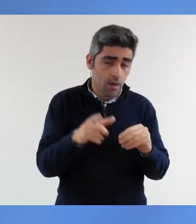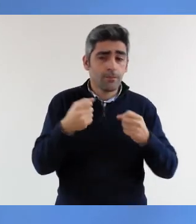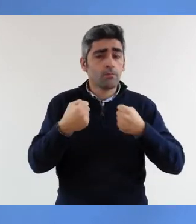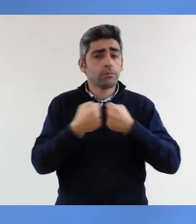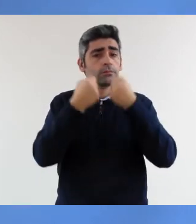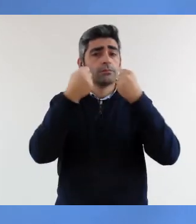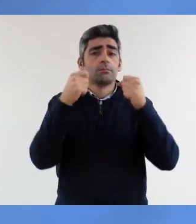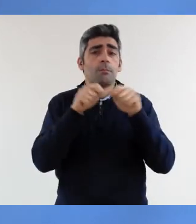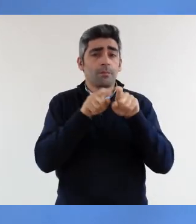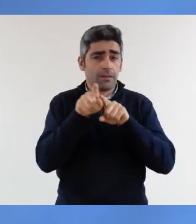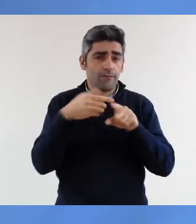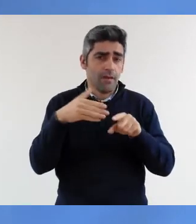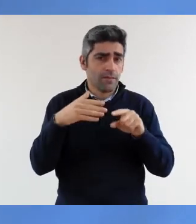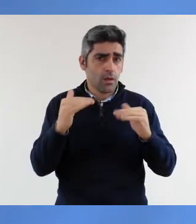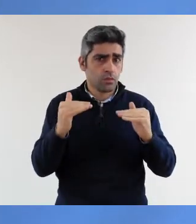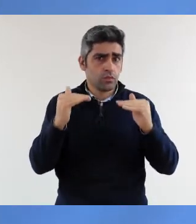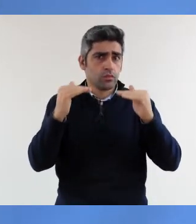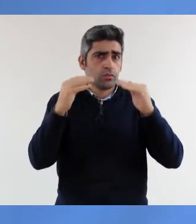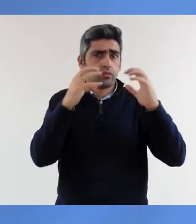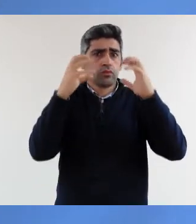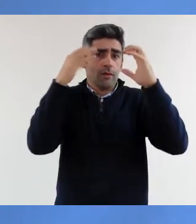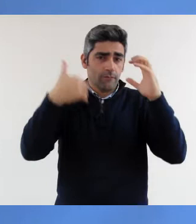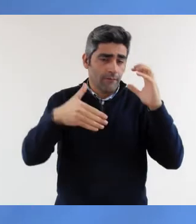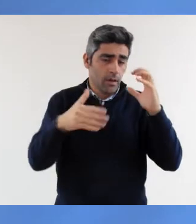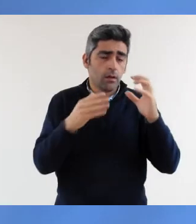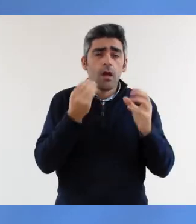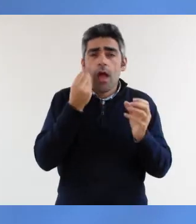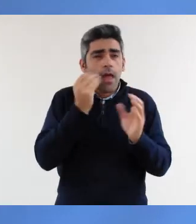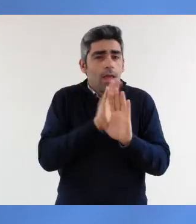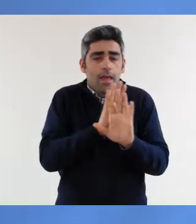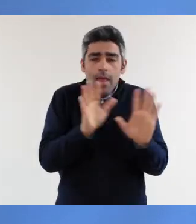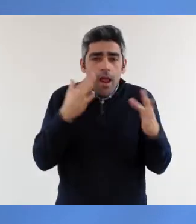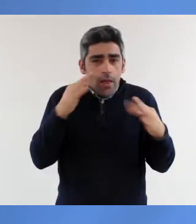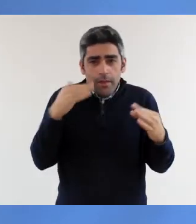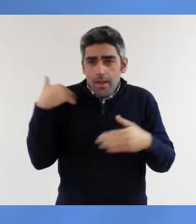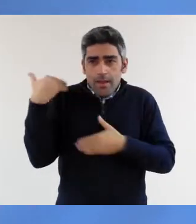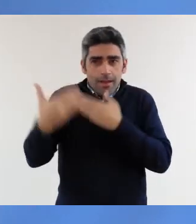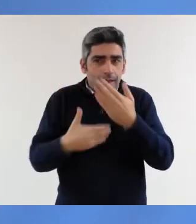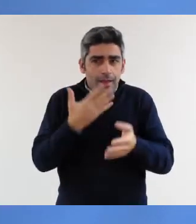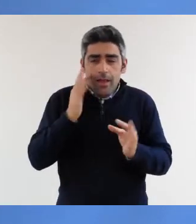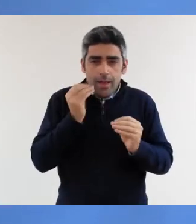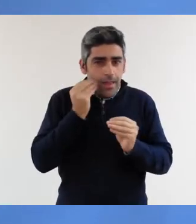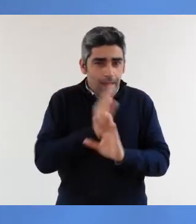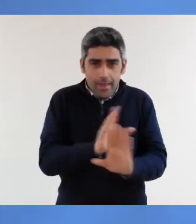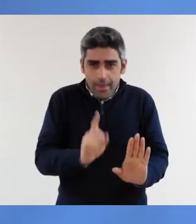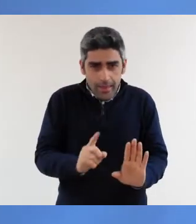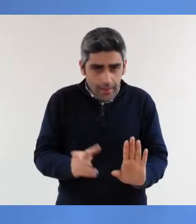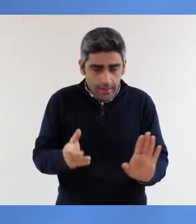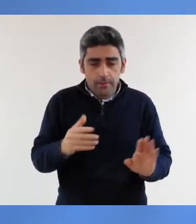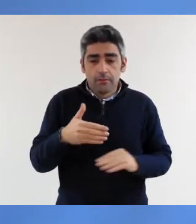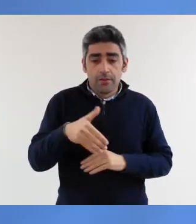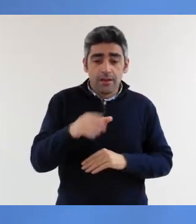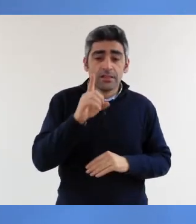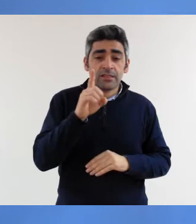legislativas o confronto partidário sob e subir a dutton faz parte da natureza das